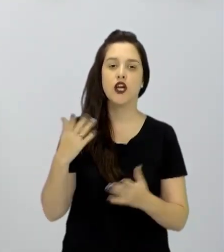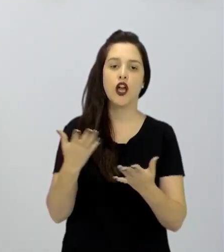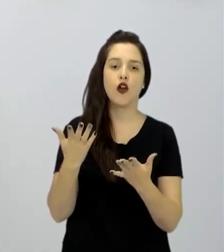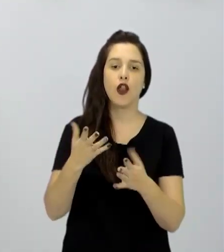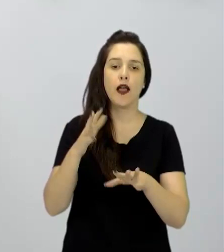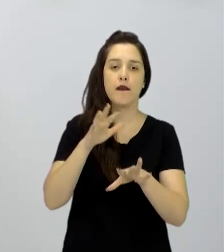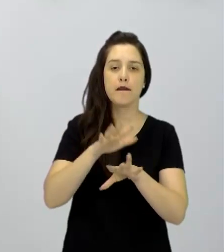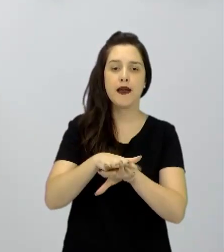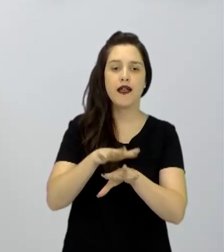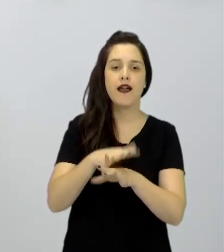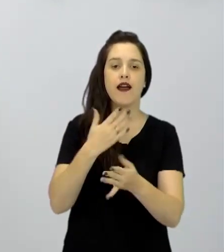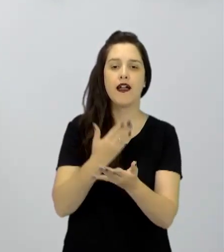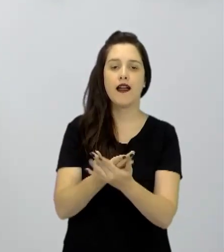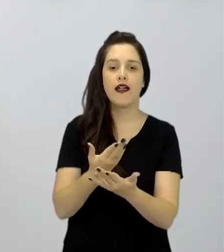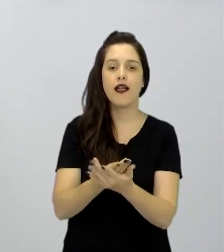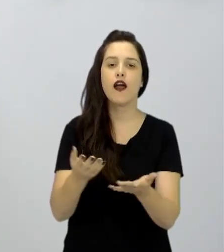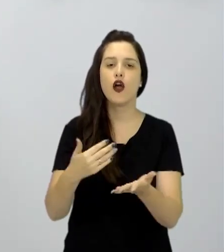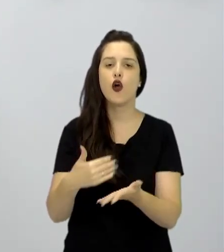de hoje